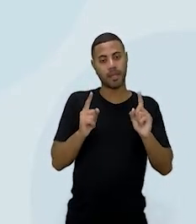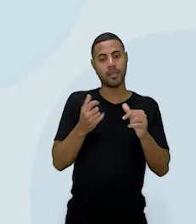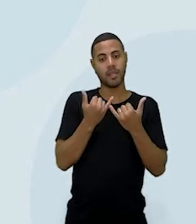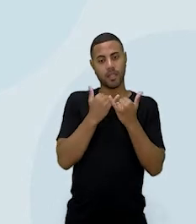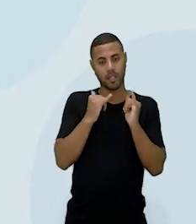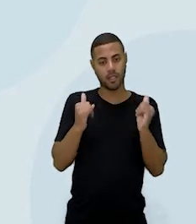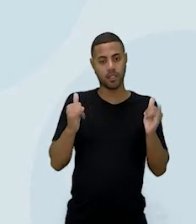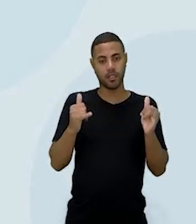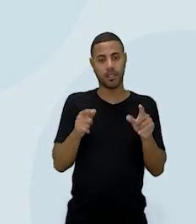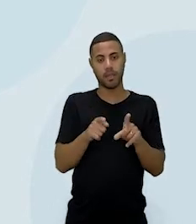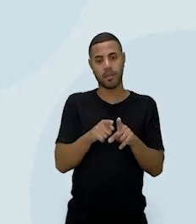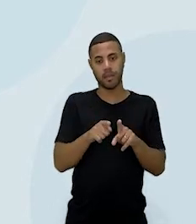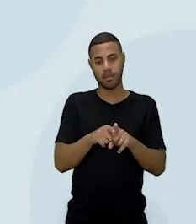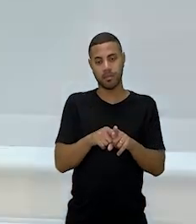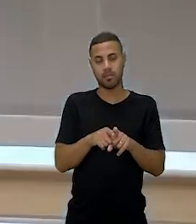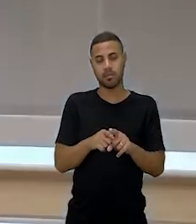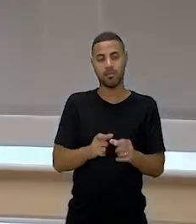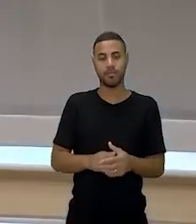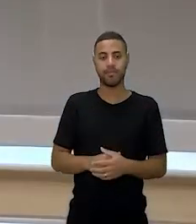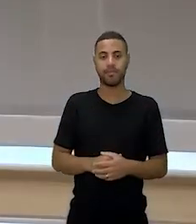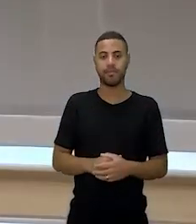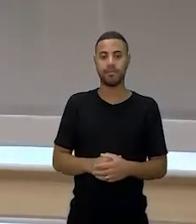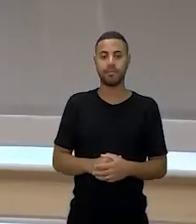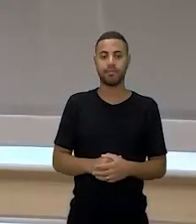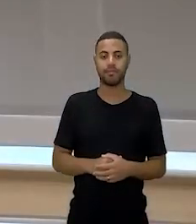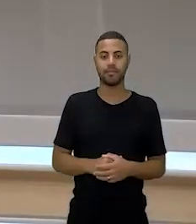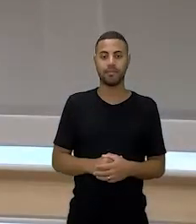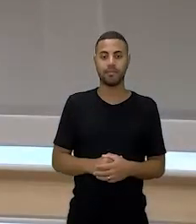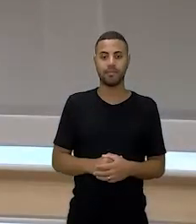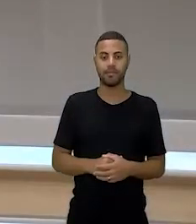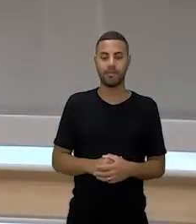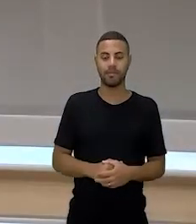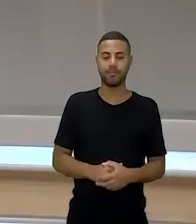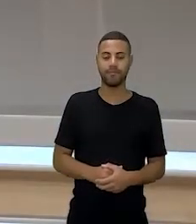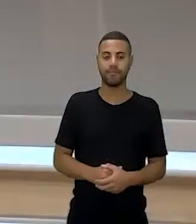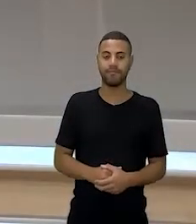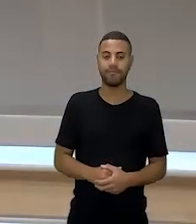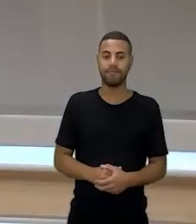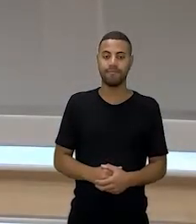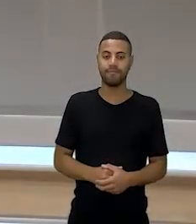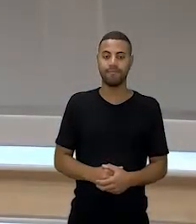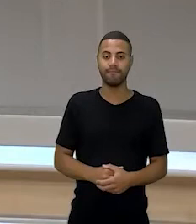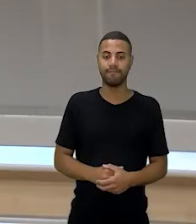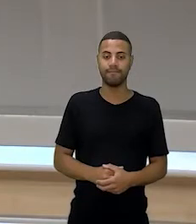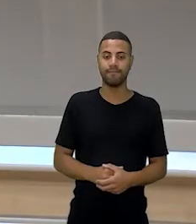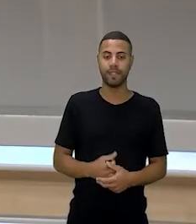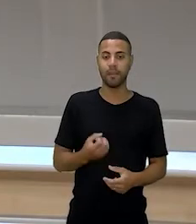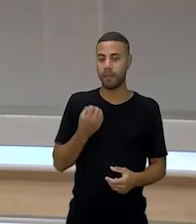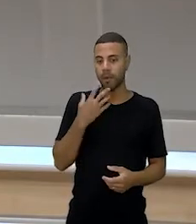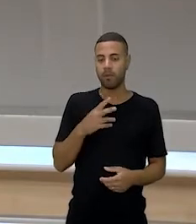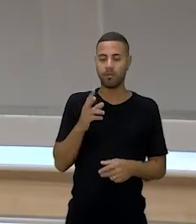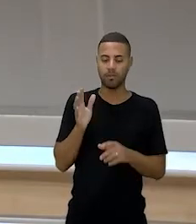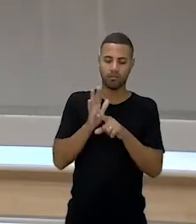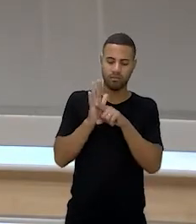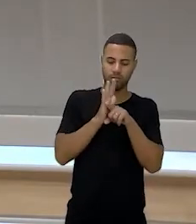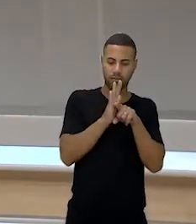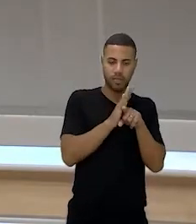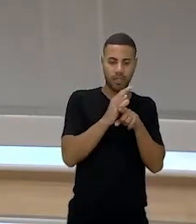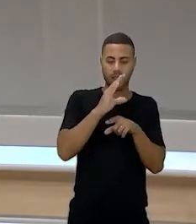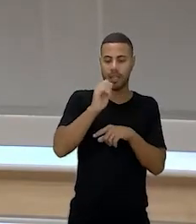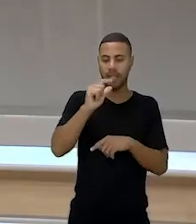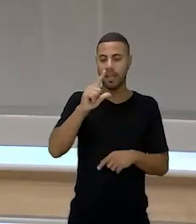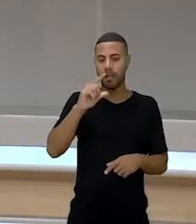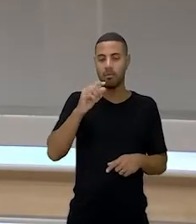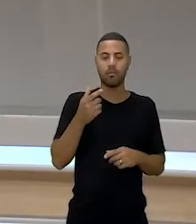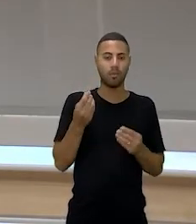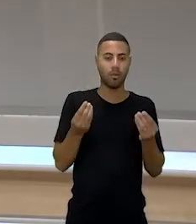processo exotérmico. Então, o legal da análise do calcário é que você consegue